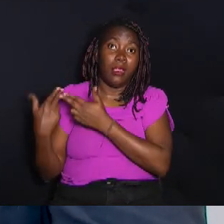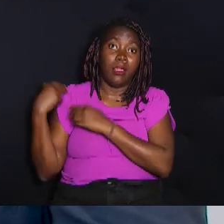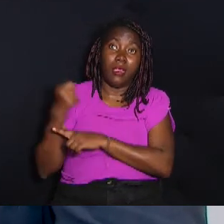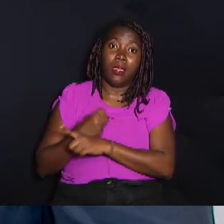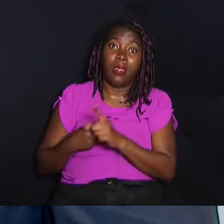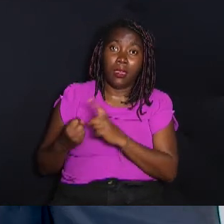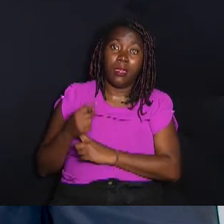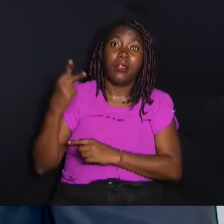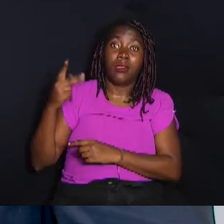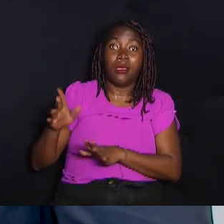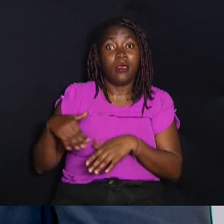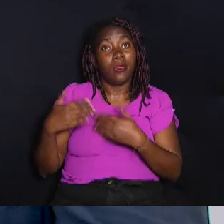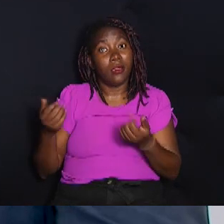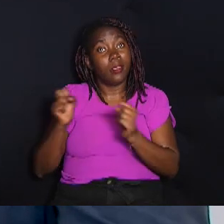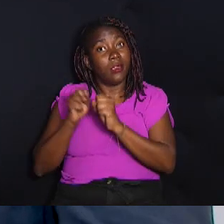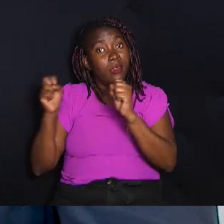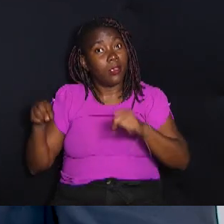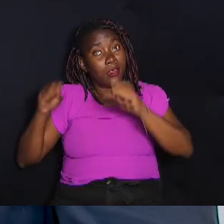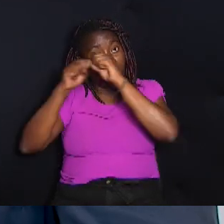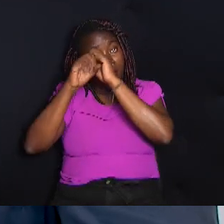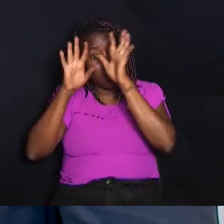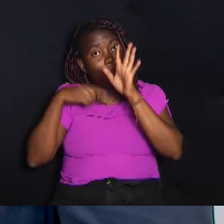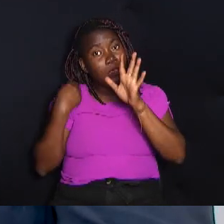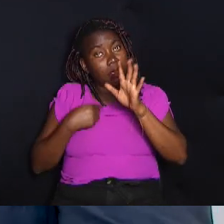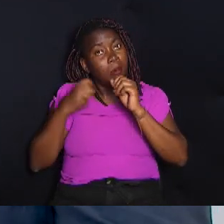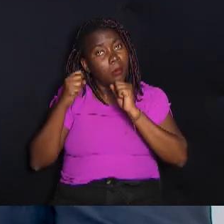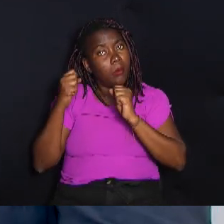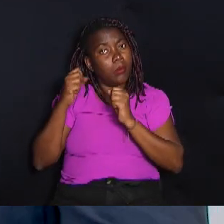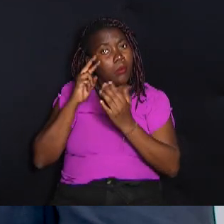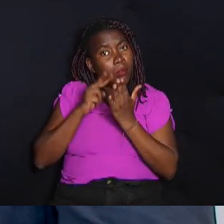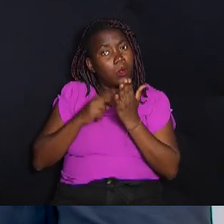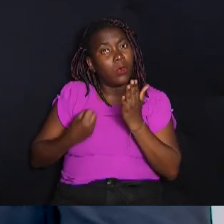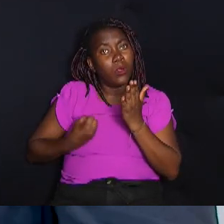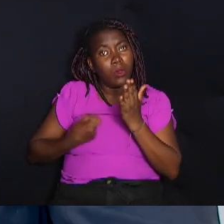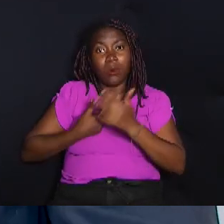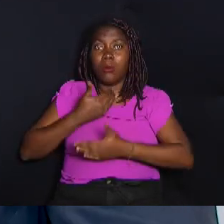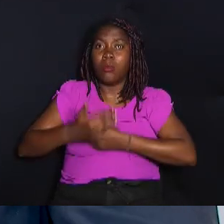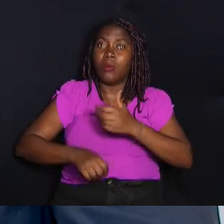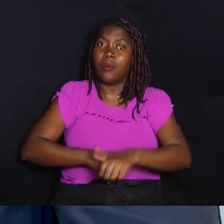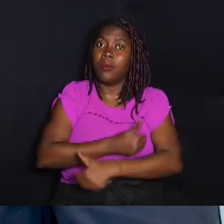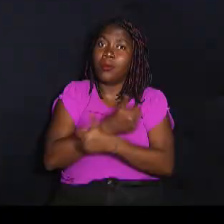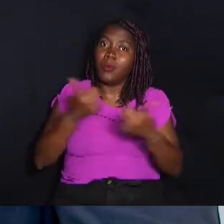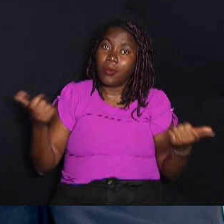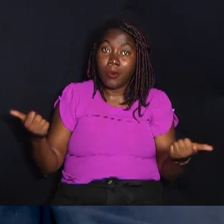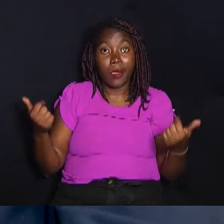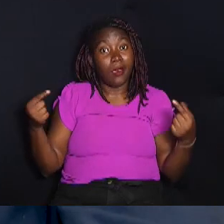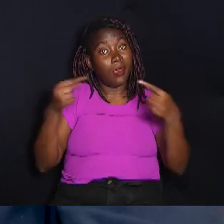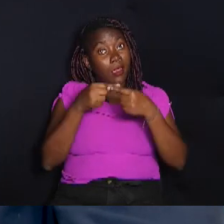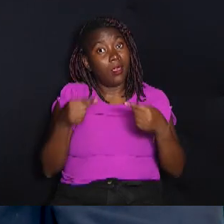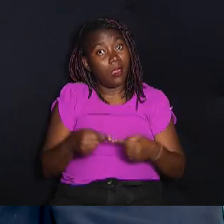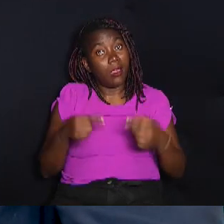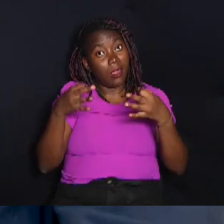social dela eh Então nesse sistema de Transparência a gente vai poder ter os números para poder ir melhorando essa política seria o